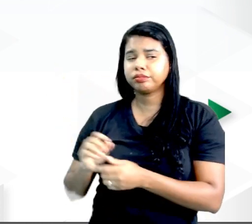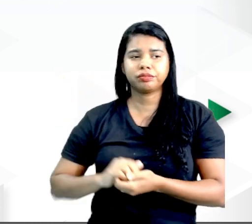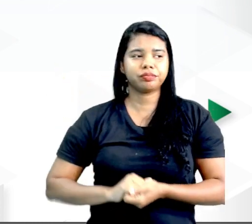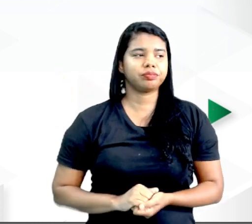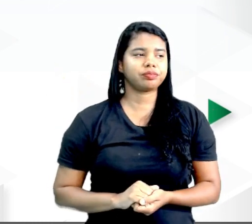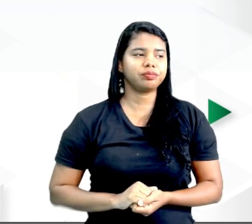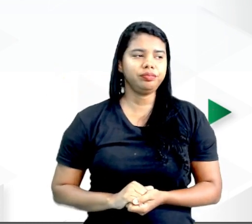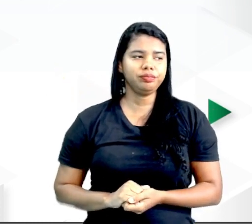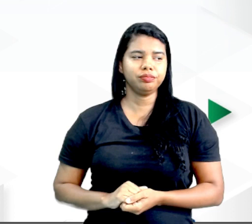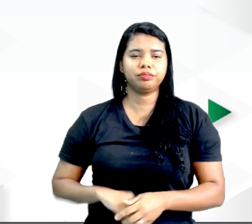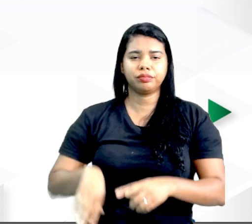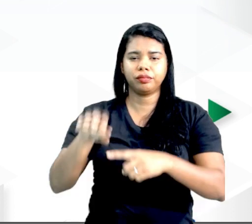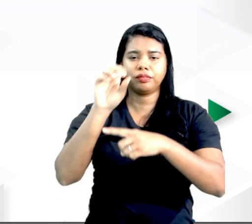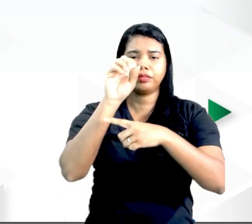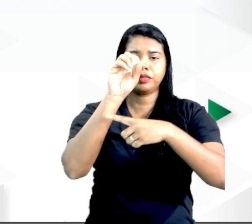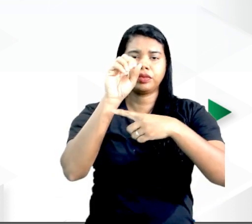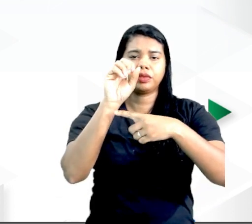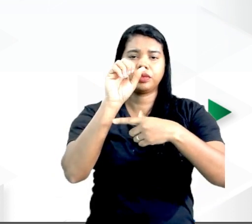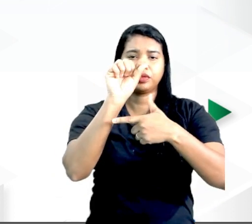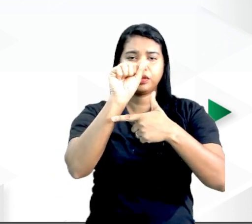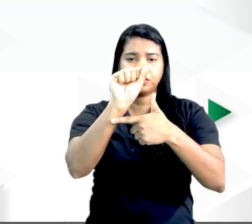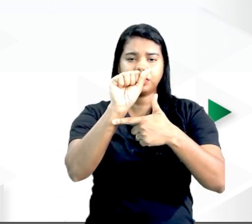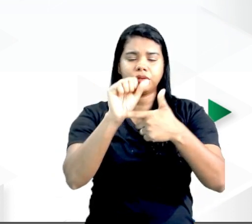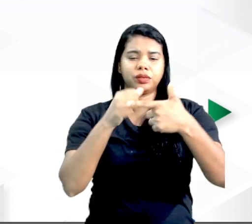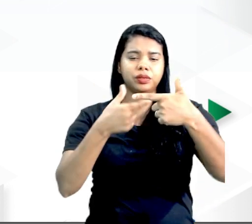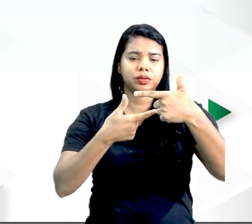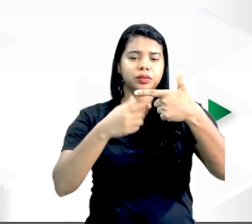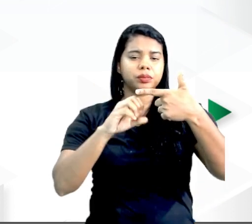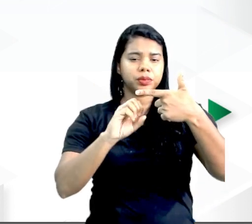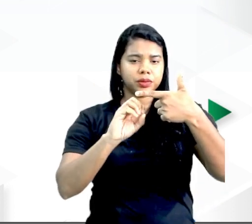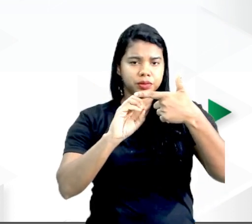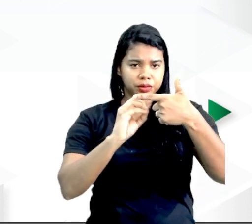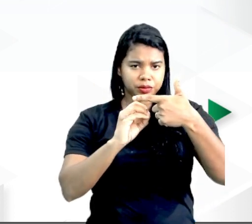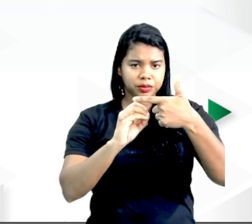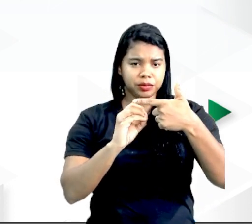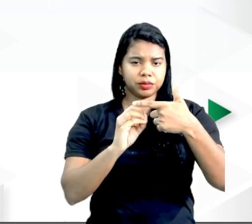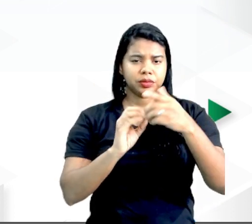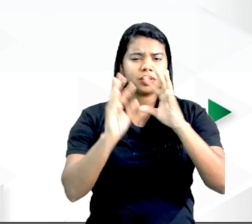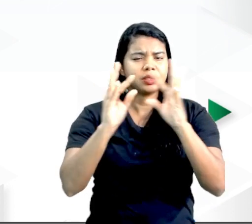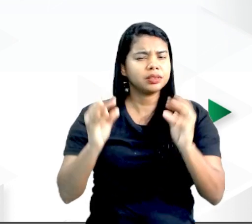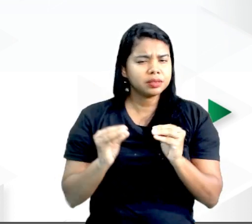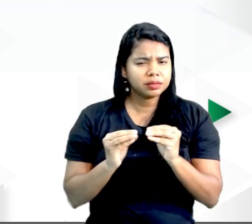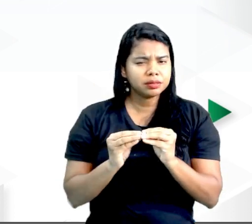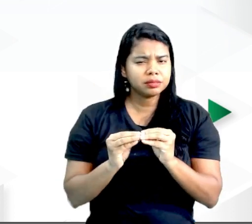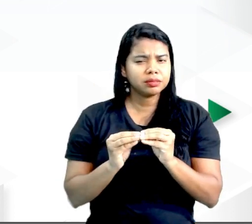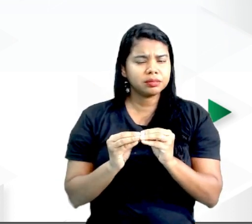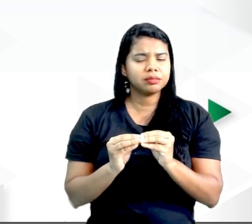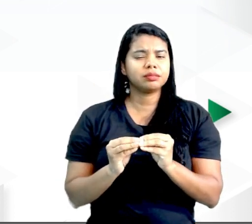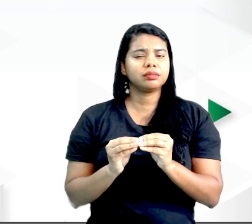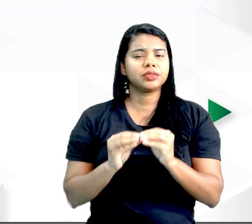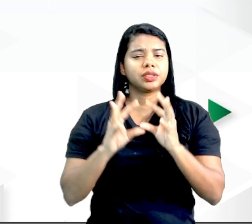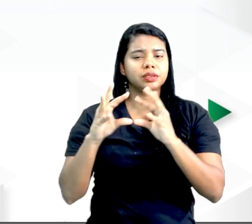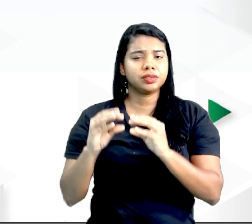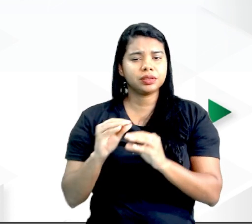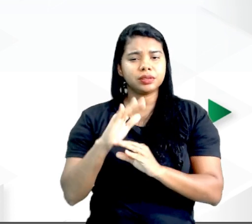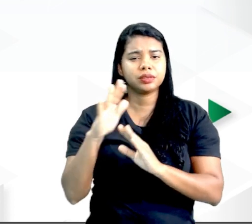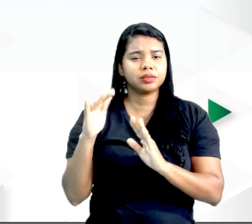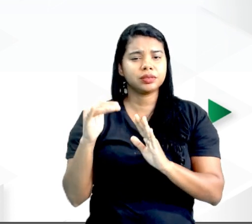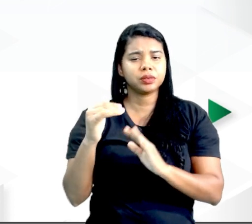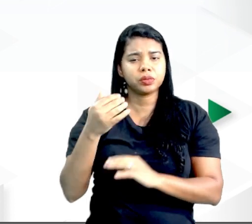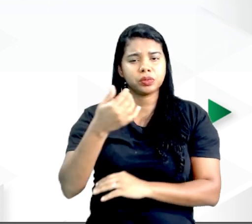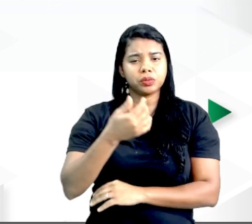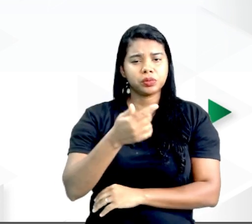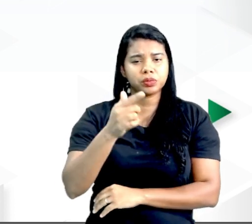sobre 20. 8 sobre 20 dá para simplificar? Dá. Não esquece que você agora igualou. Todos são